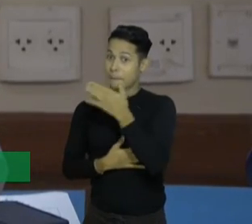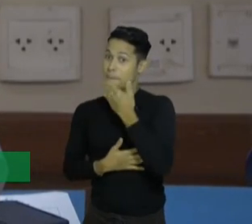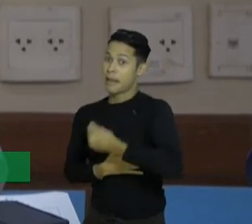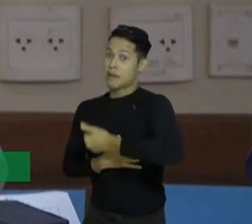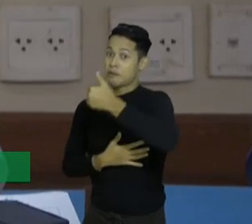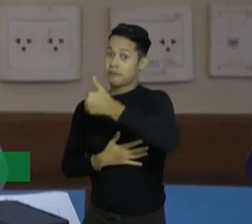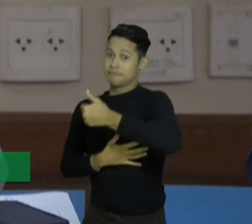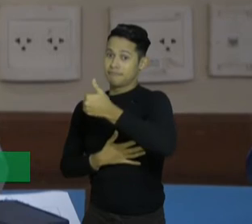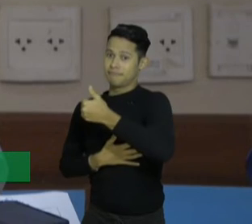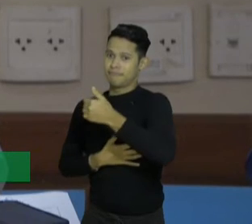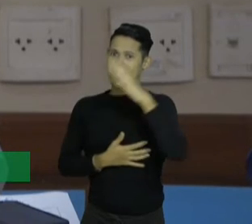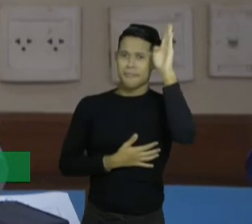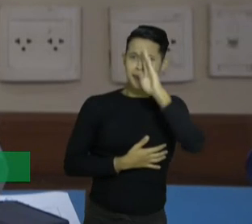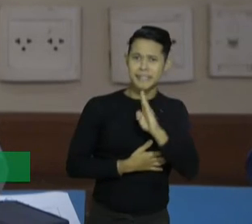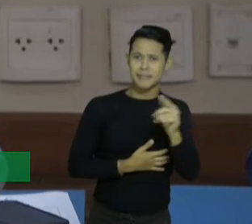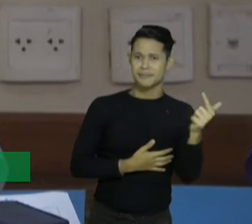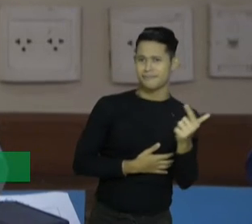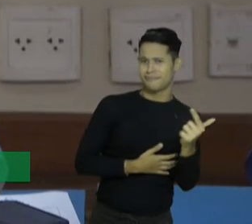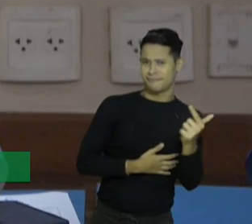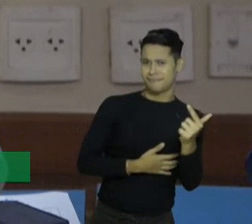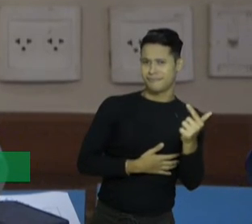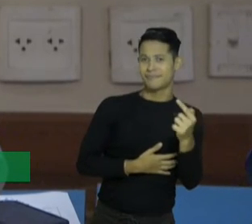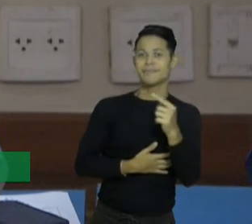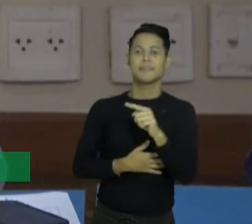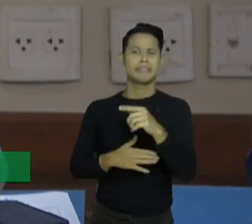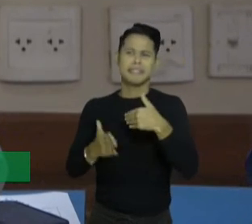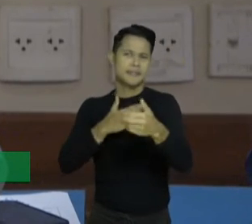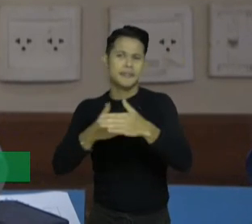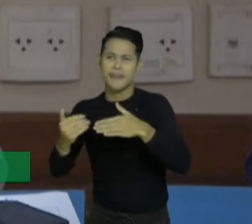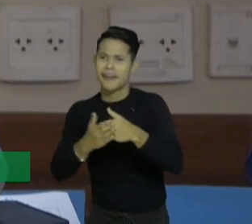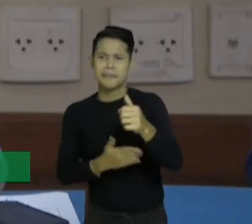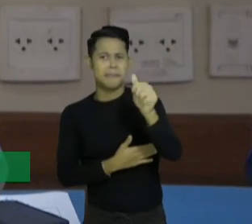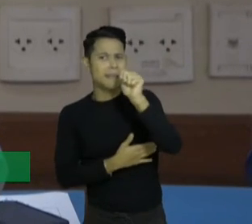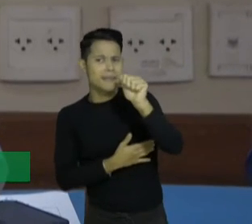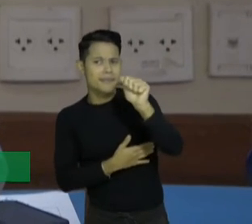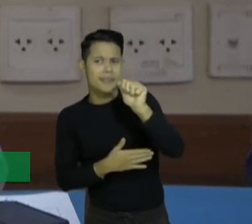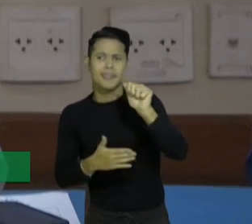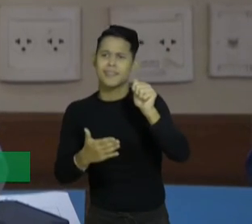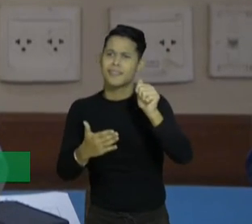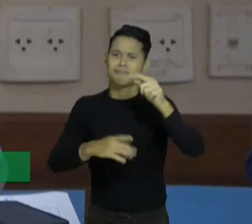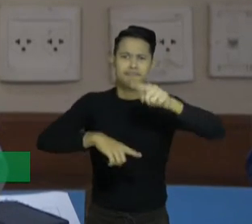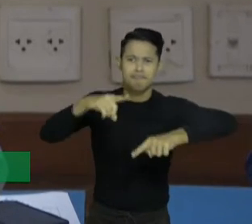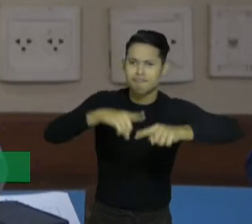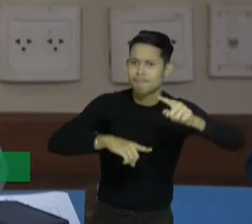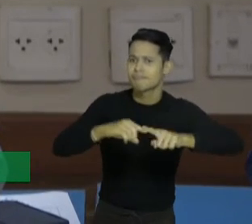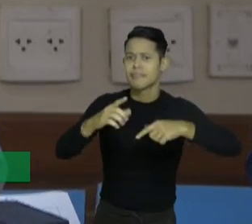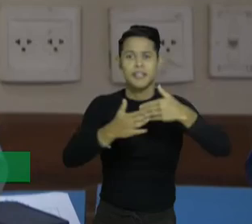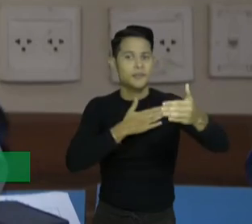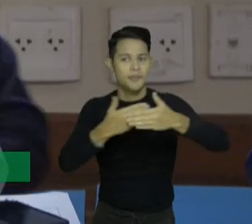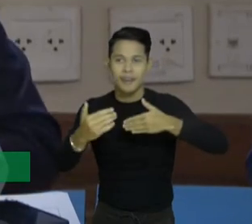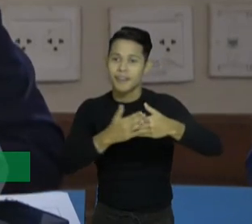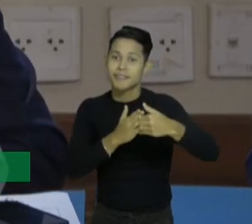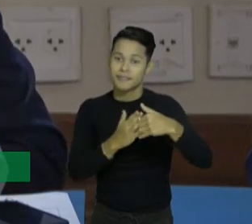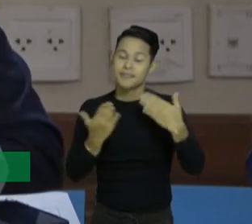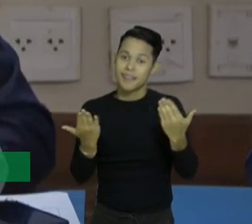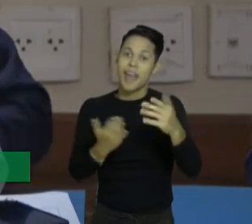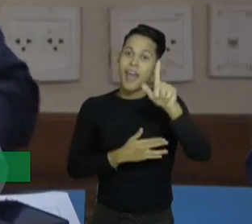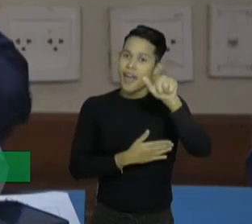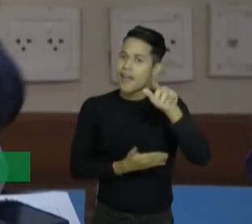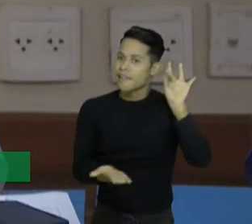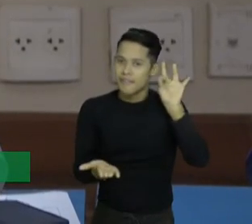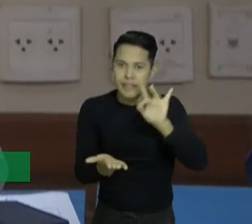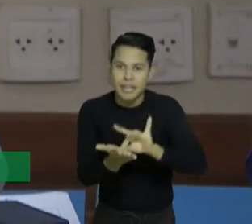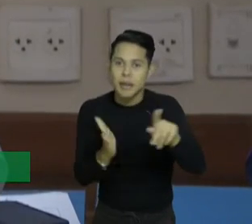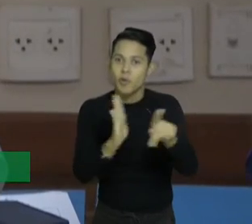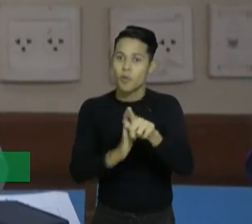e e assim sucessivamente a bebida outro qualquer insumo então é uma realidade que o